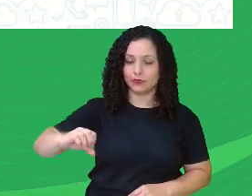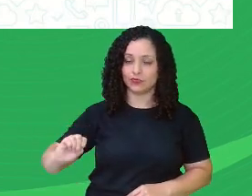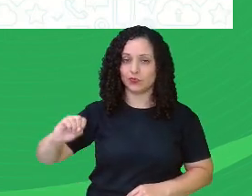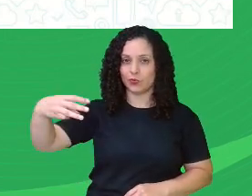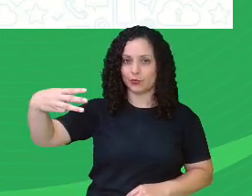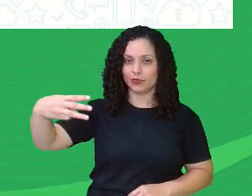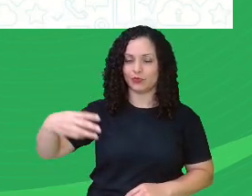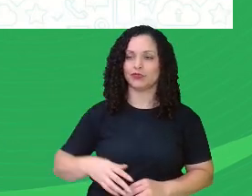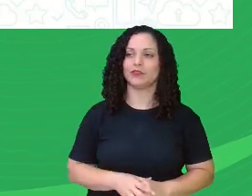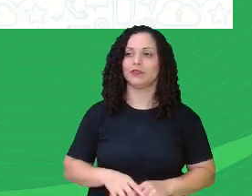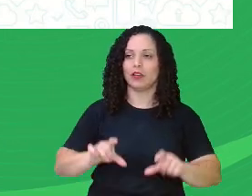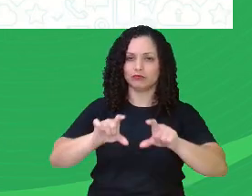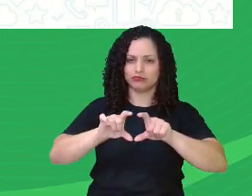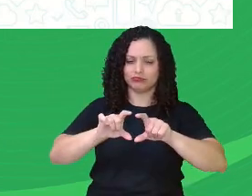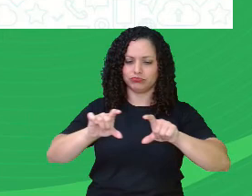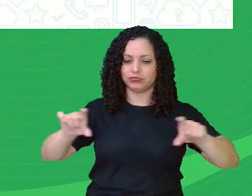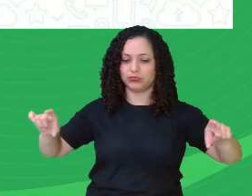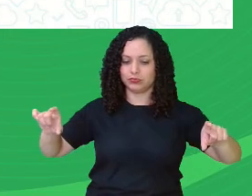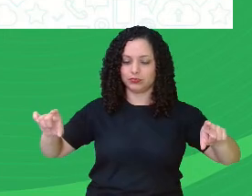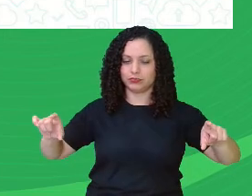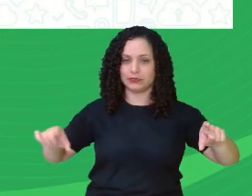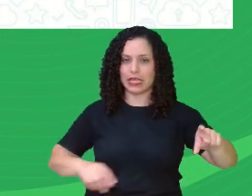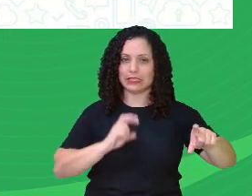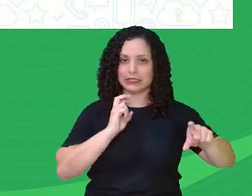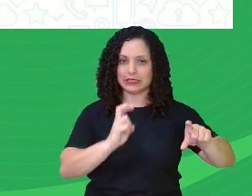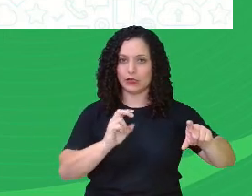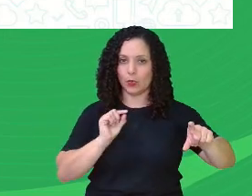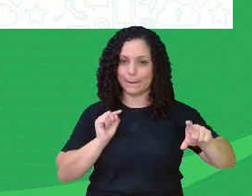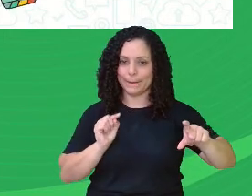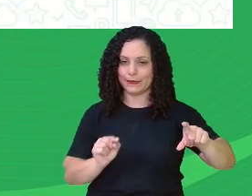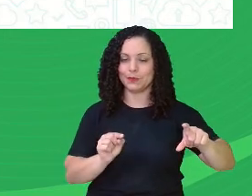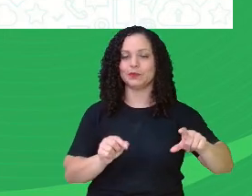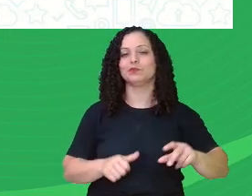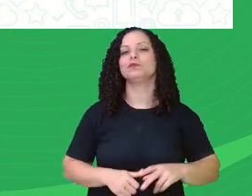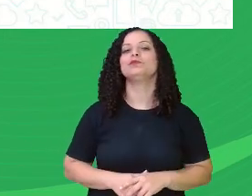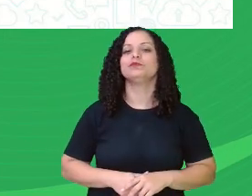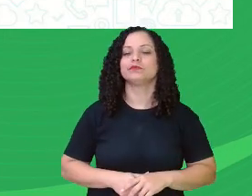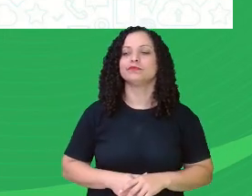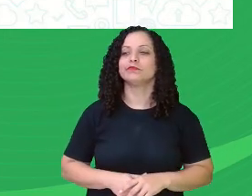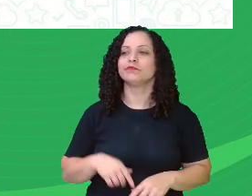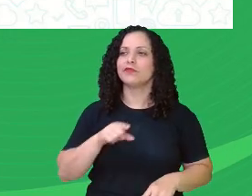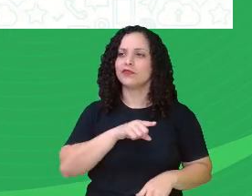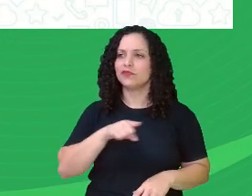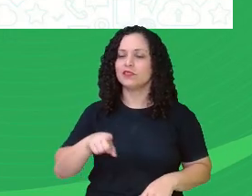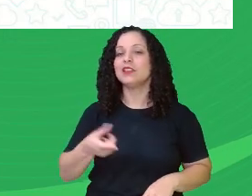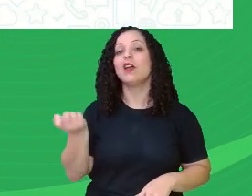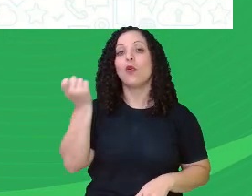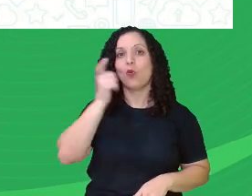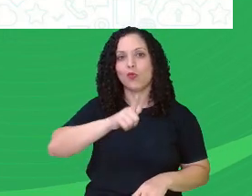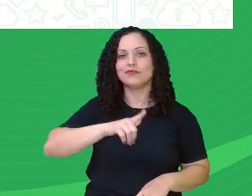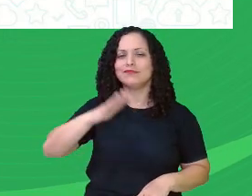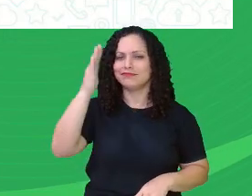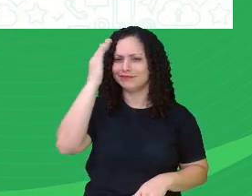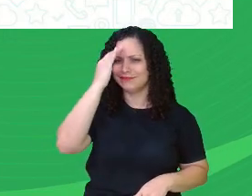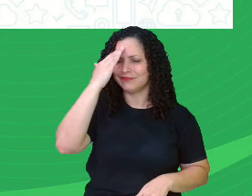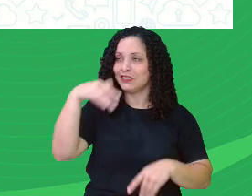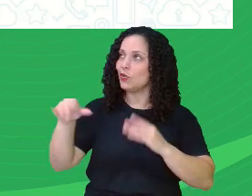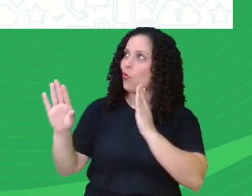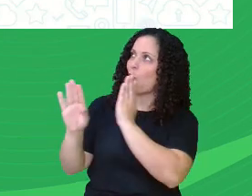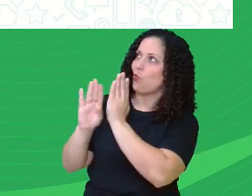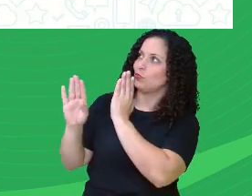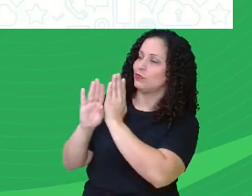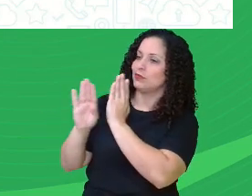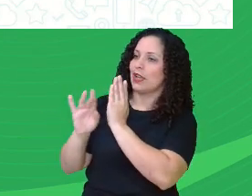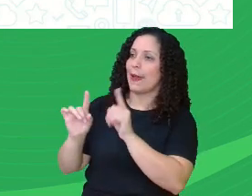volume completo aí é 5.000 centímetros cúbicos. Aí você já conseguiu desenrolar. Só que cada cubinho tem uma aresta